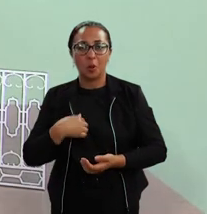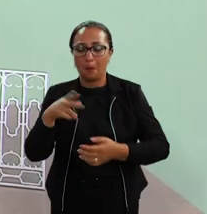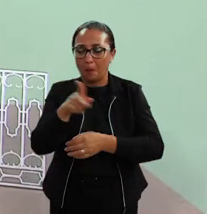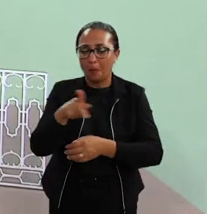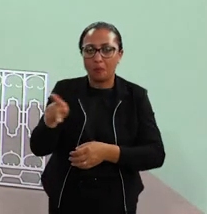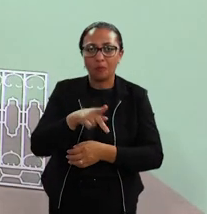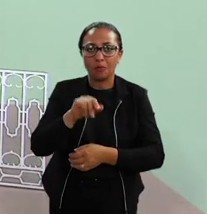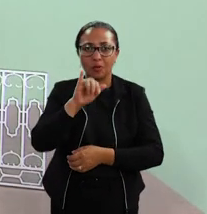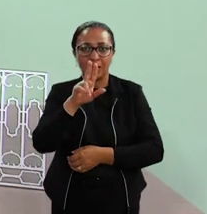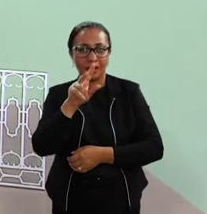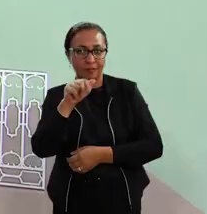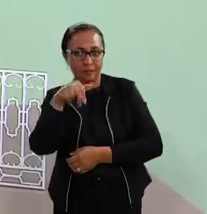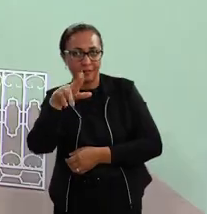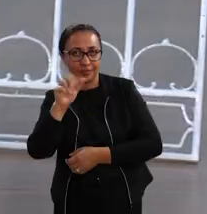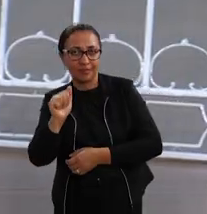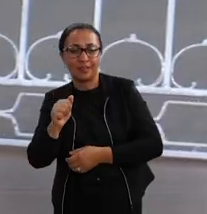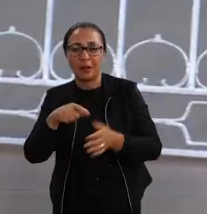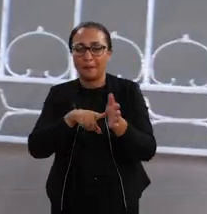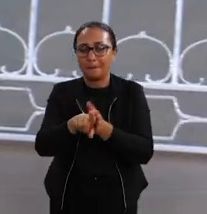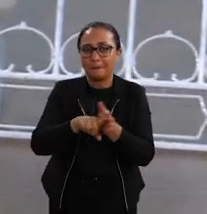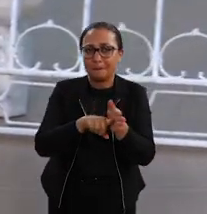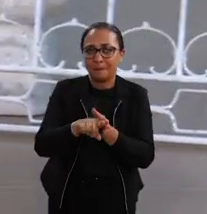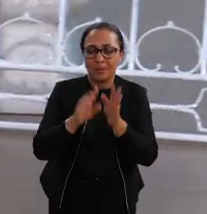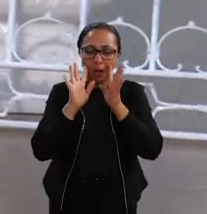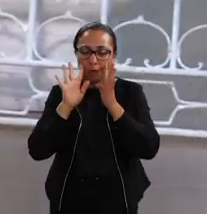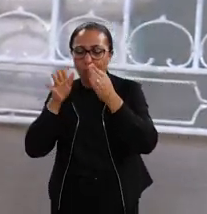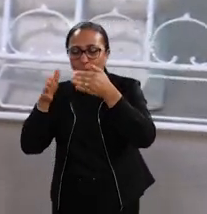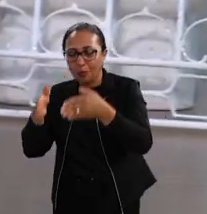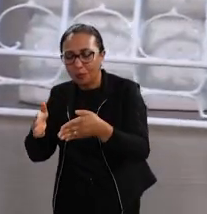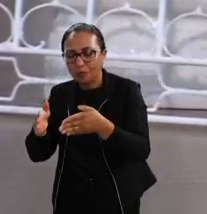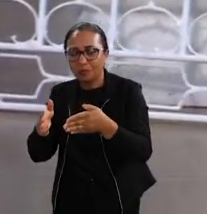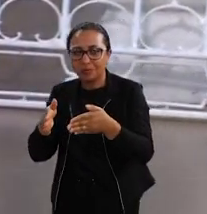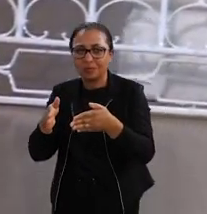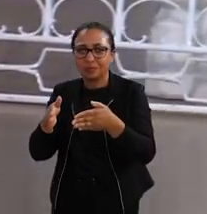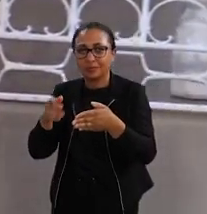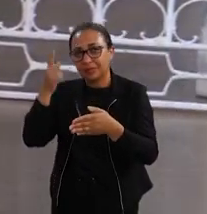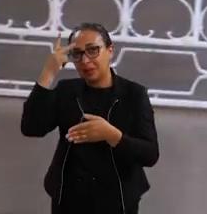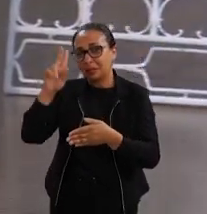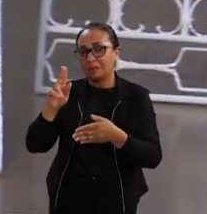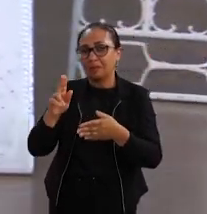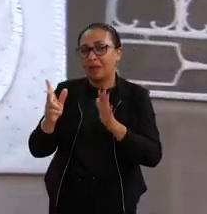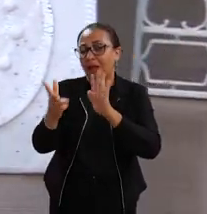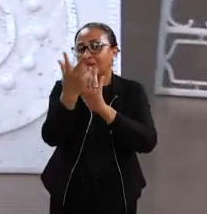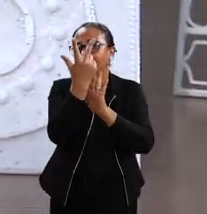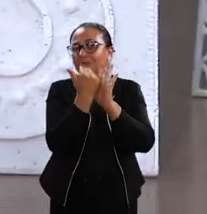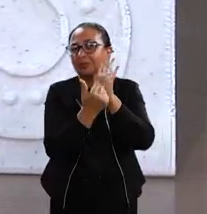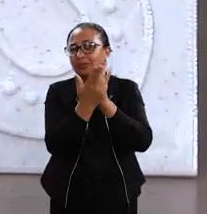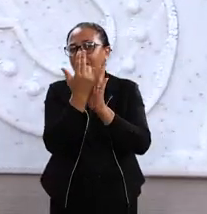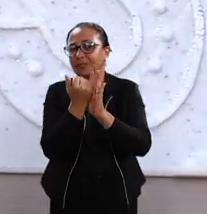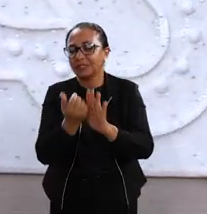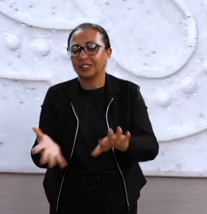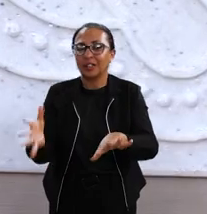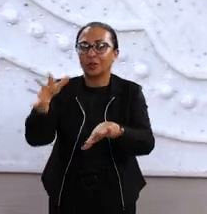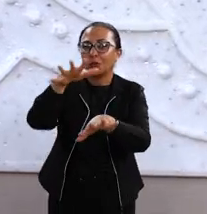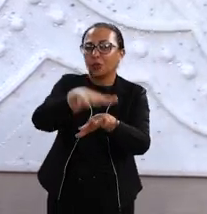Eu sou a professora Ivana Maia. Minha pesquisa ela é voltada para o design de inclusão,